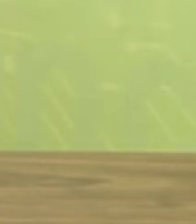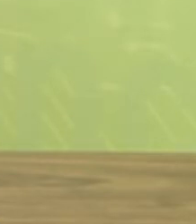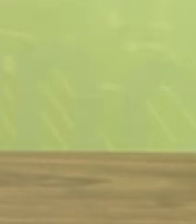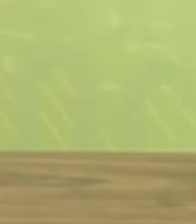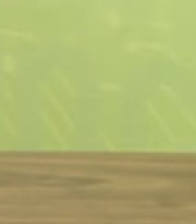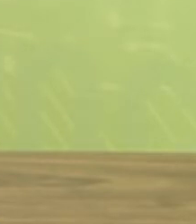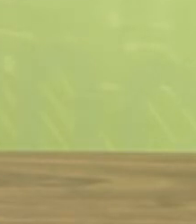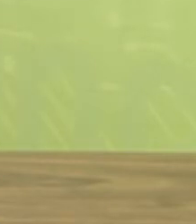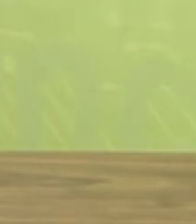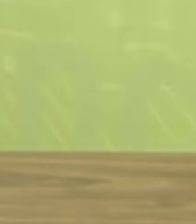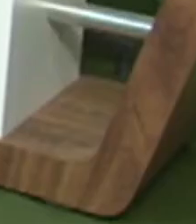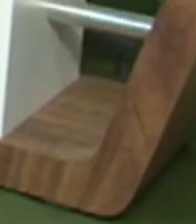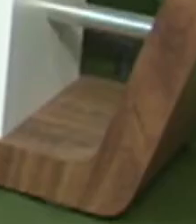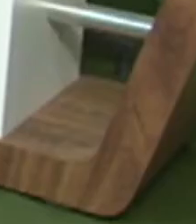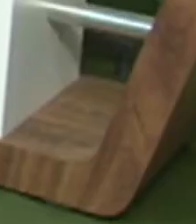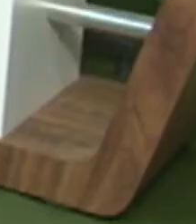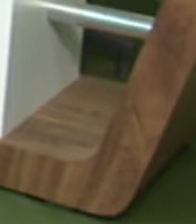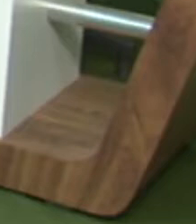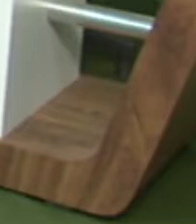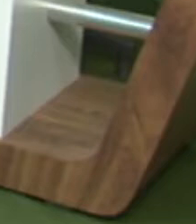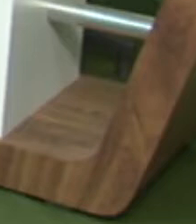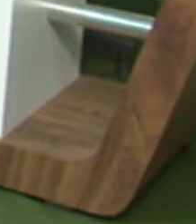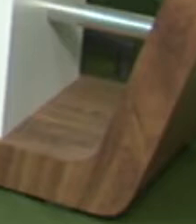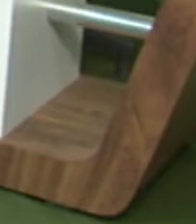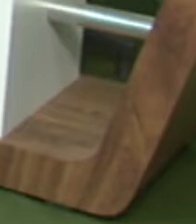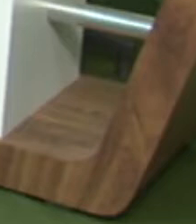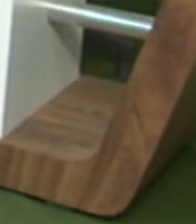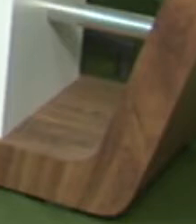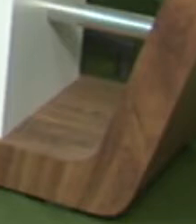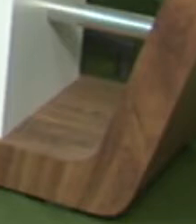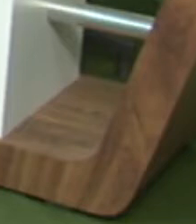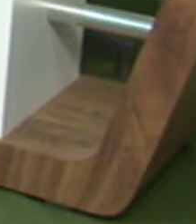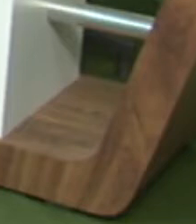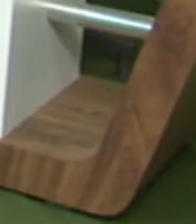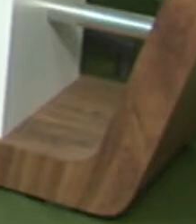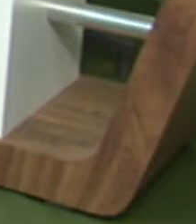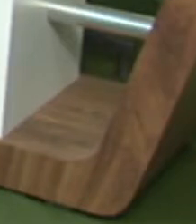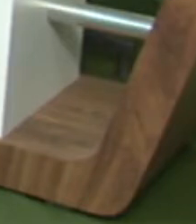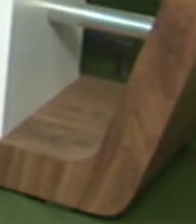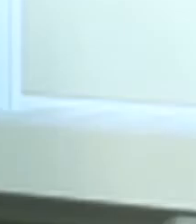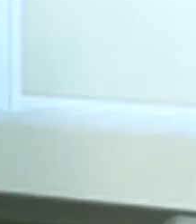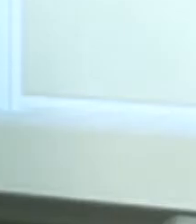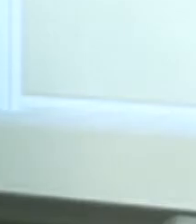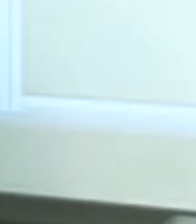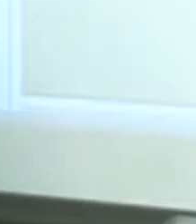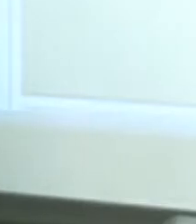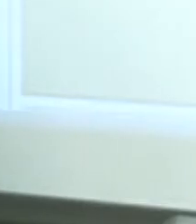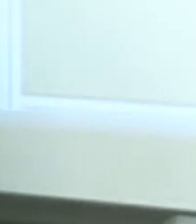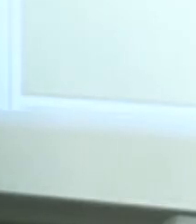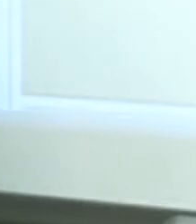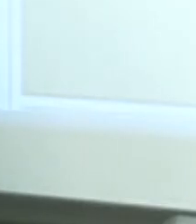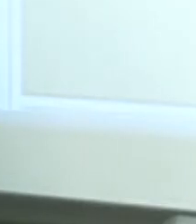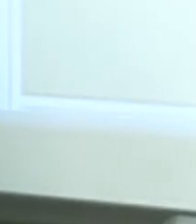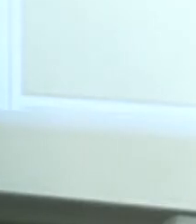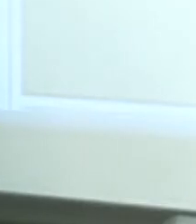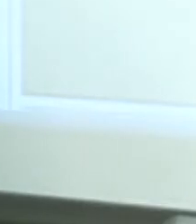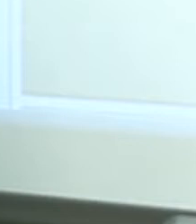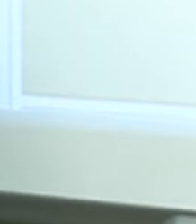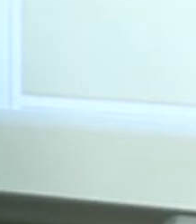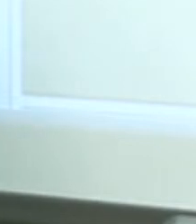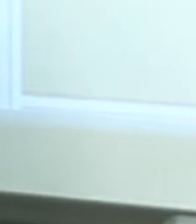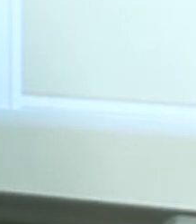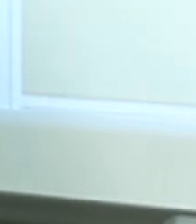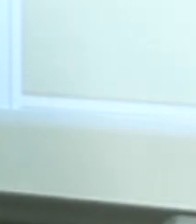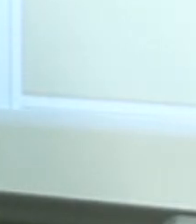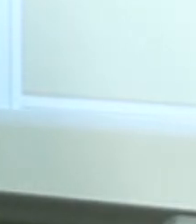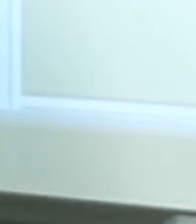Jaru. Veja como são interessantes essas colaborações que vocês enviam para nós no chat.